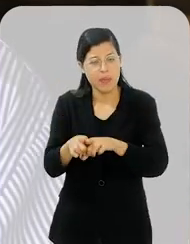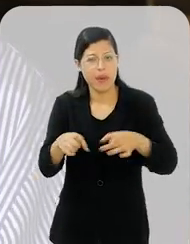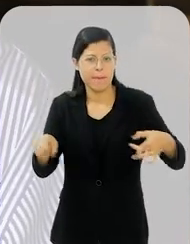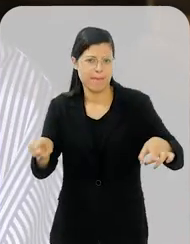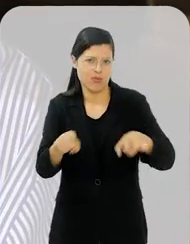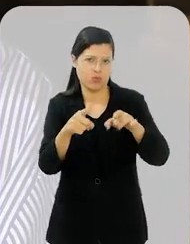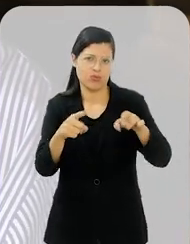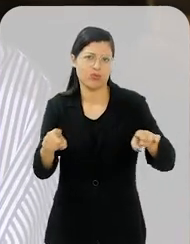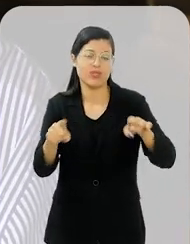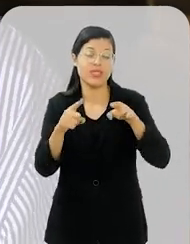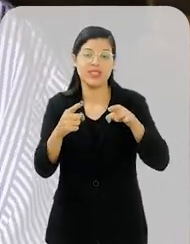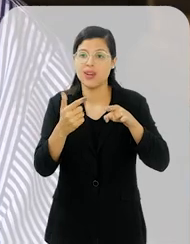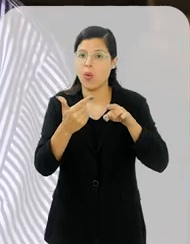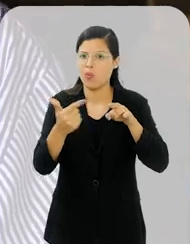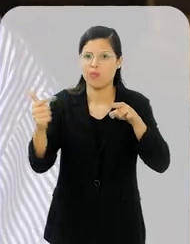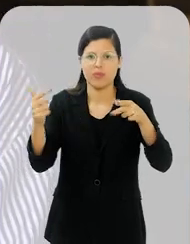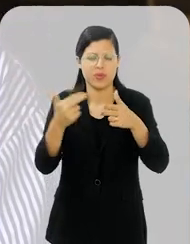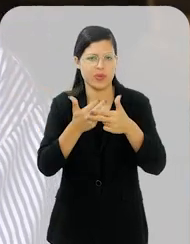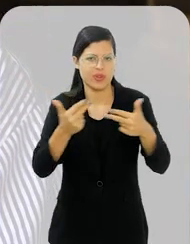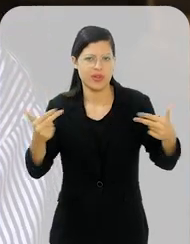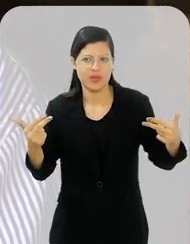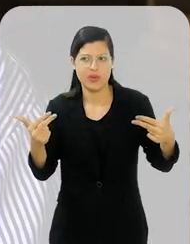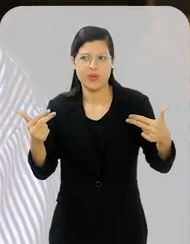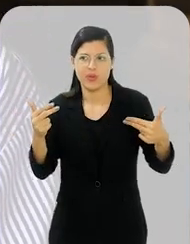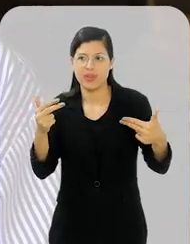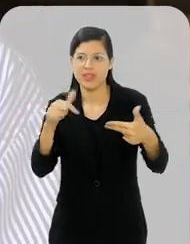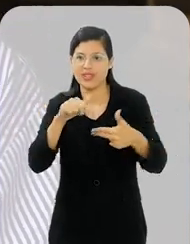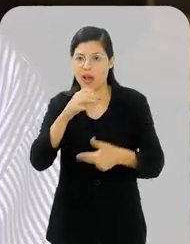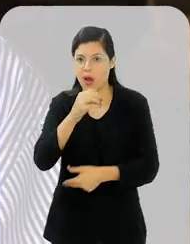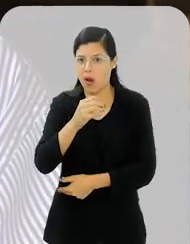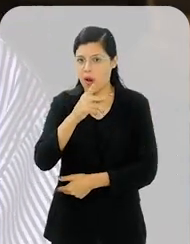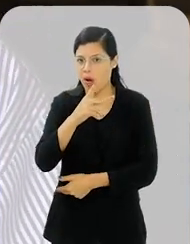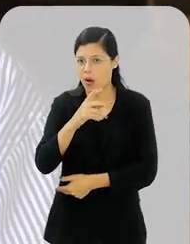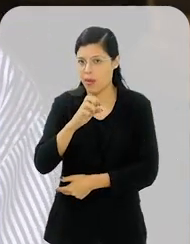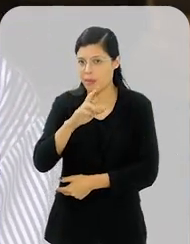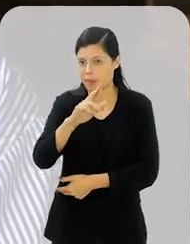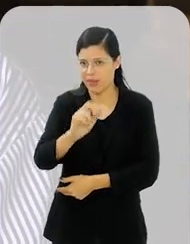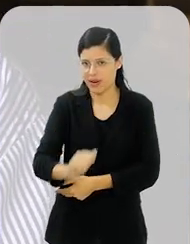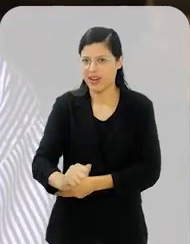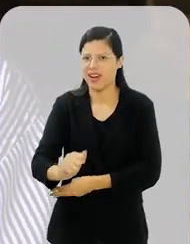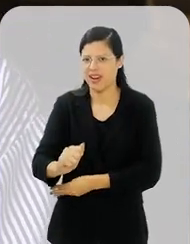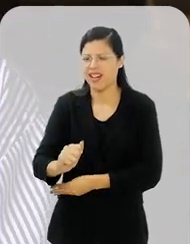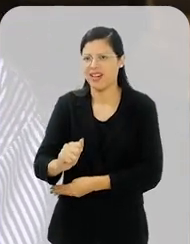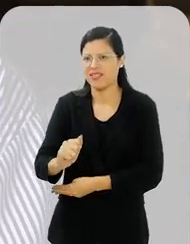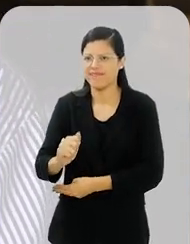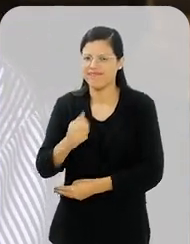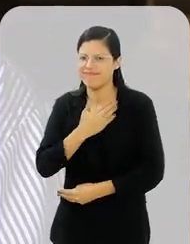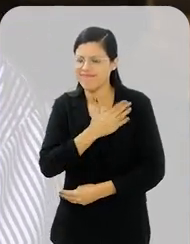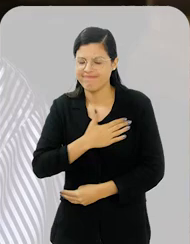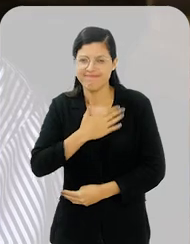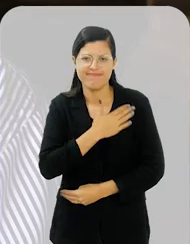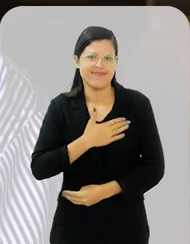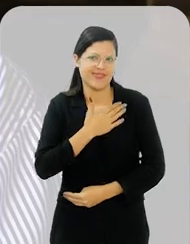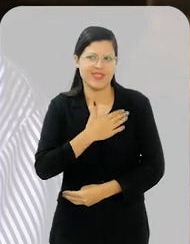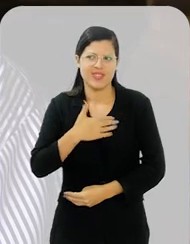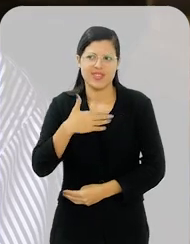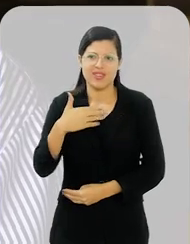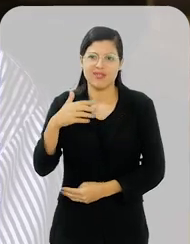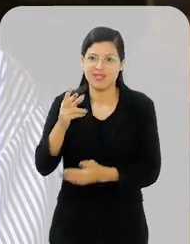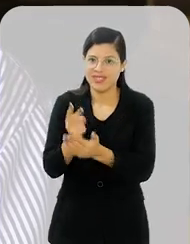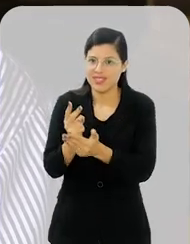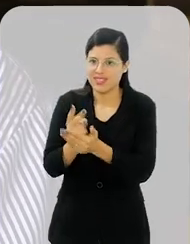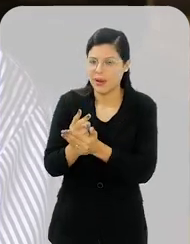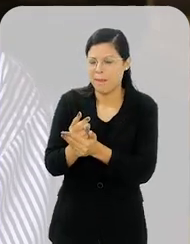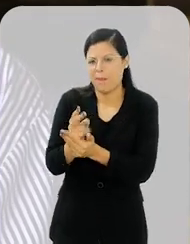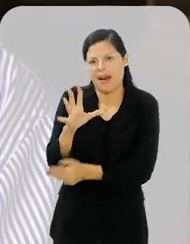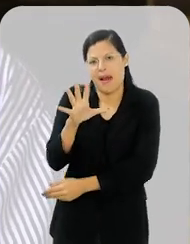isso, tem a música também, que é outra coisa terrível. A ópera junta essas duas coisas, então... nunca mais eu